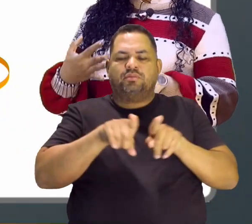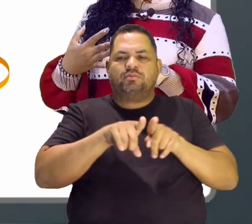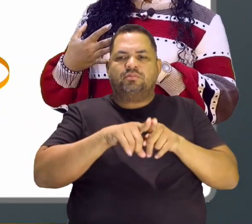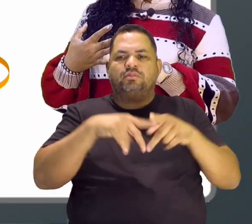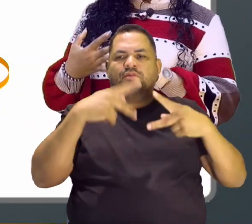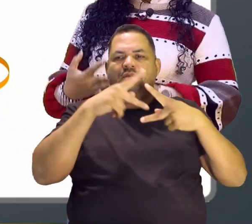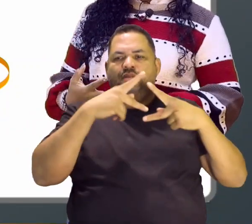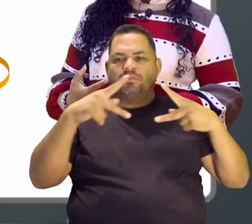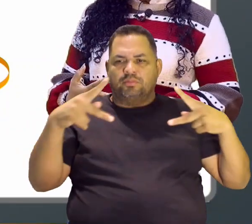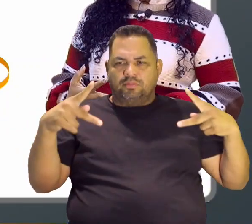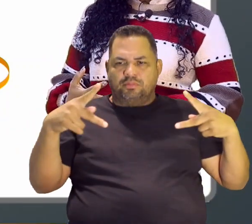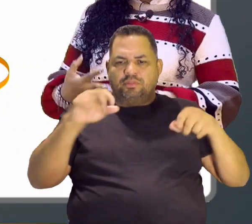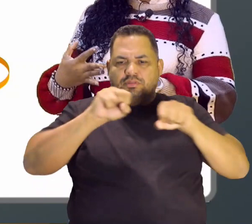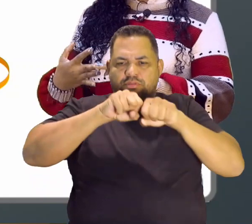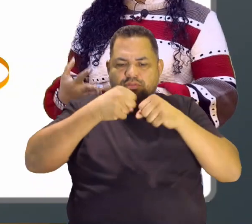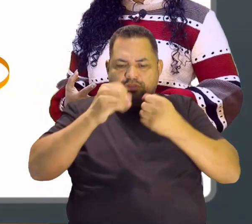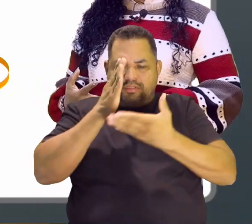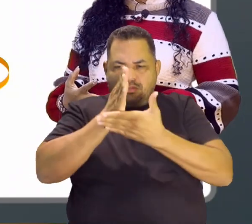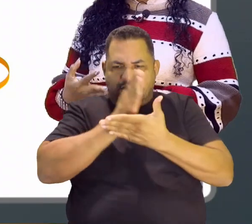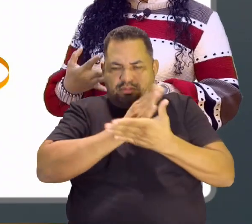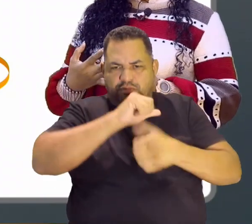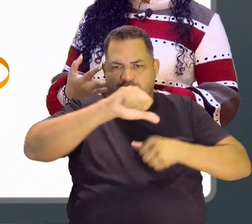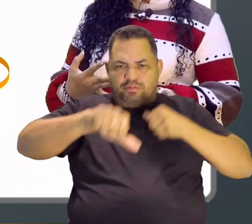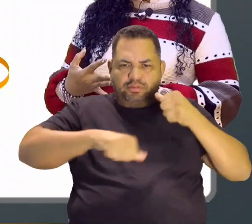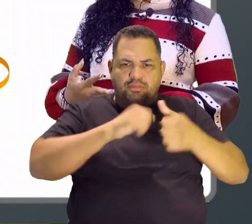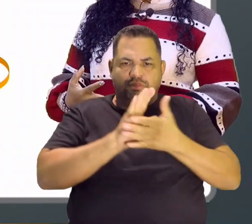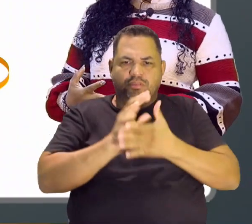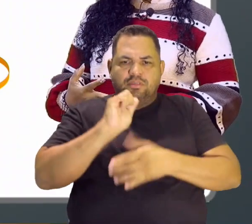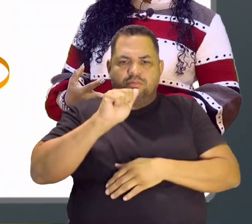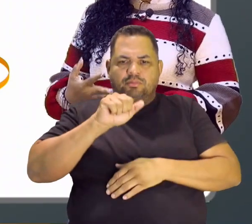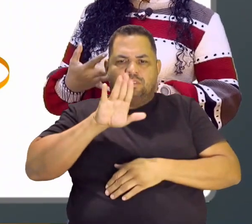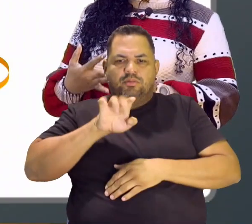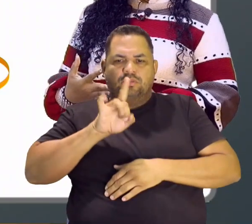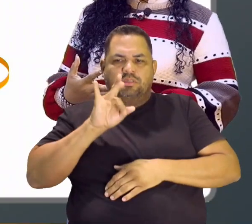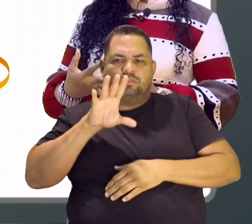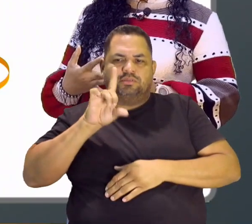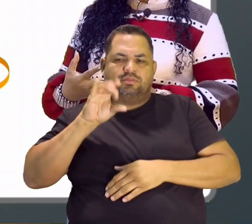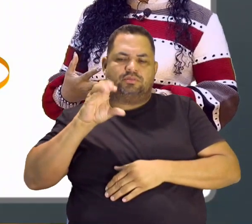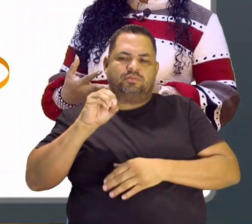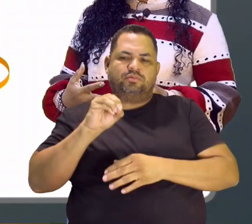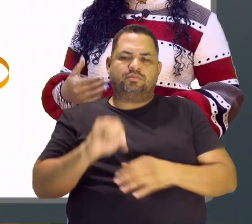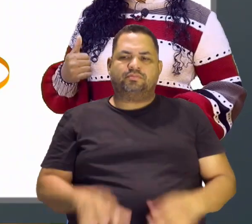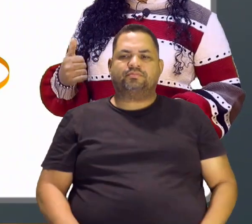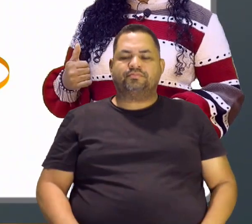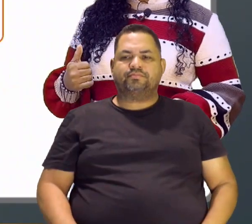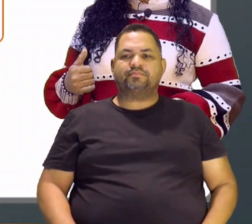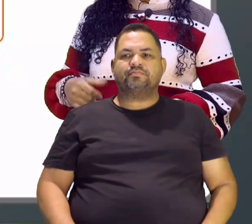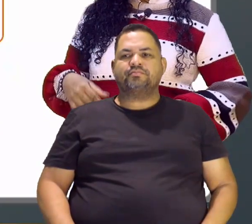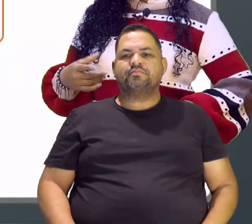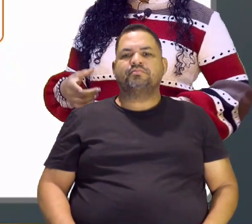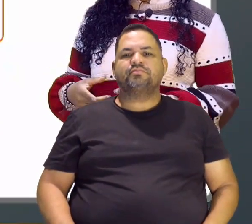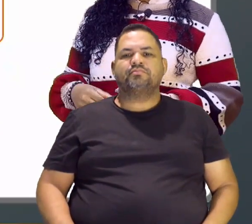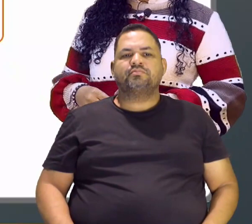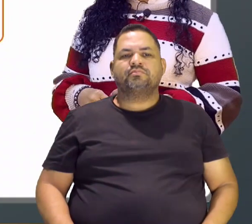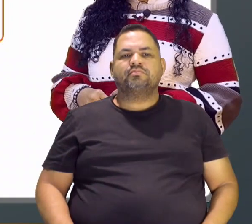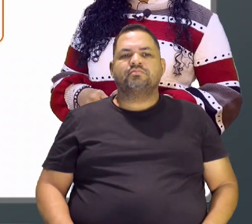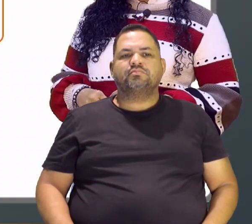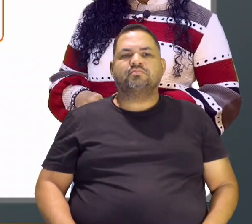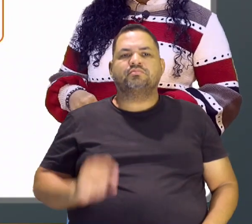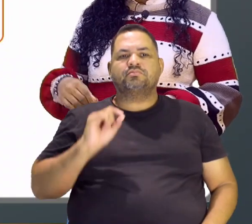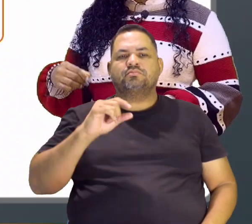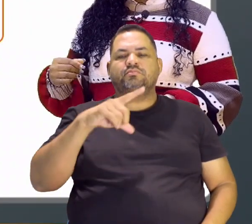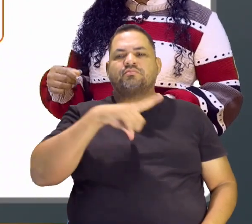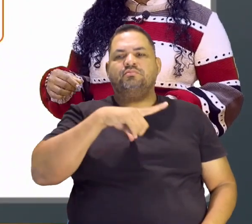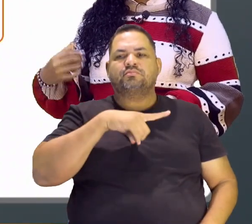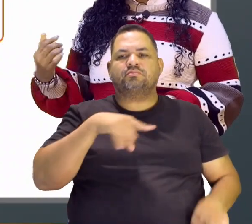aí as proteínas transformando-se em aminoácido, certo? Tranquilo? Beleza. O que mais, Prof. Iris?